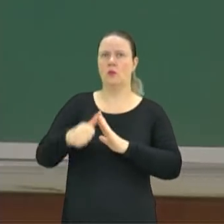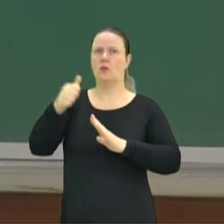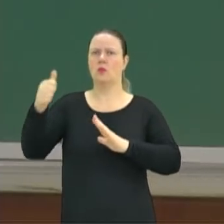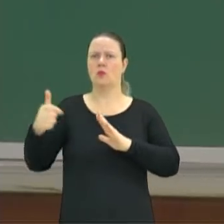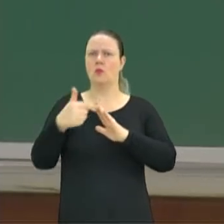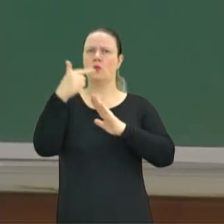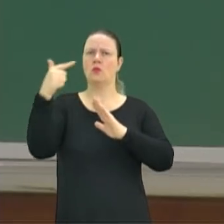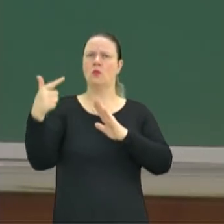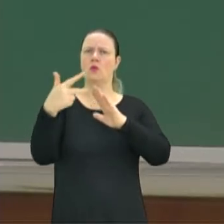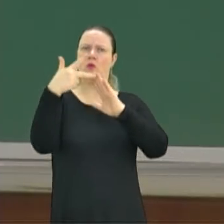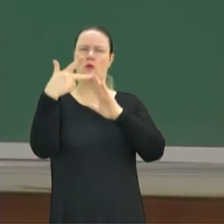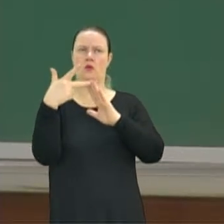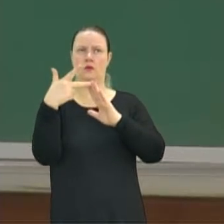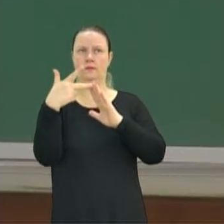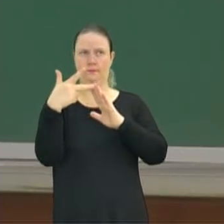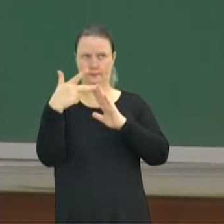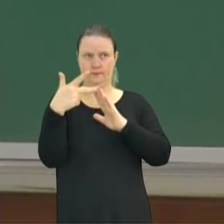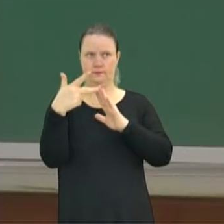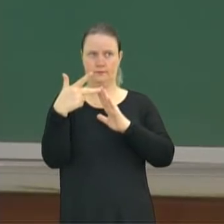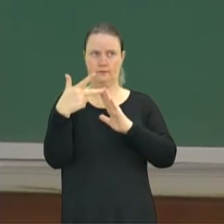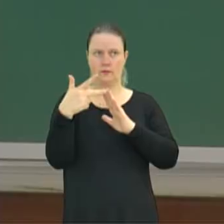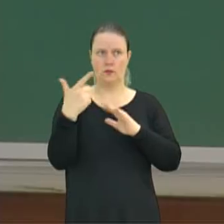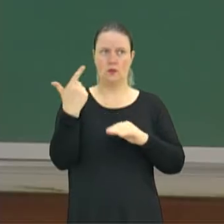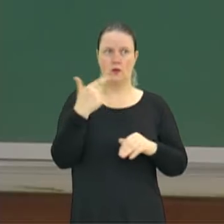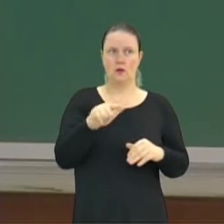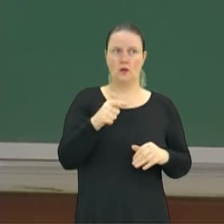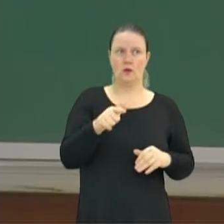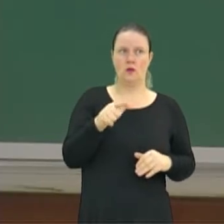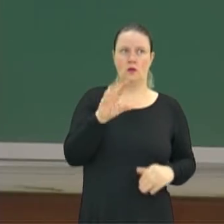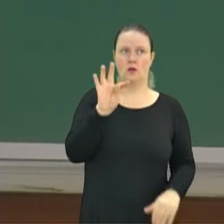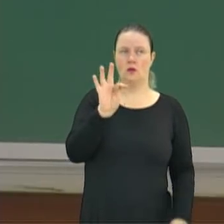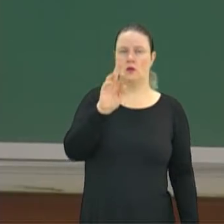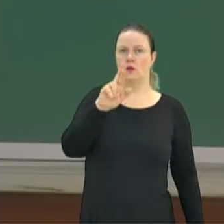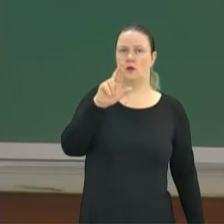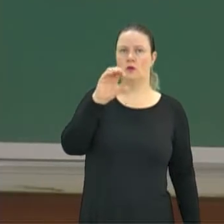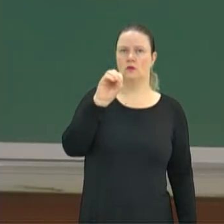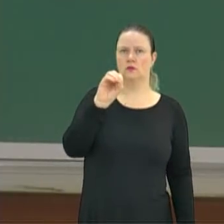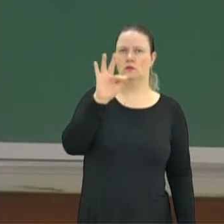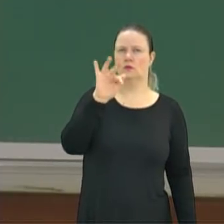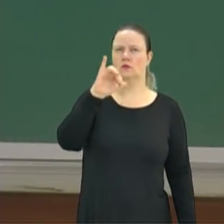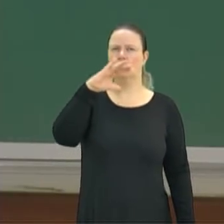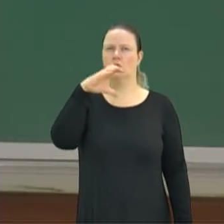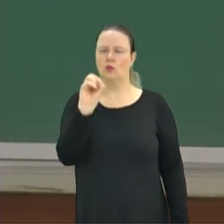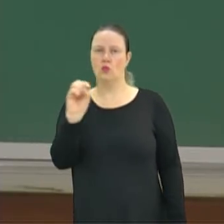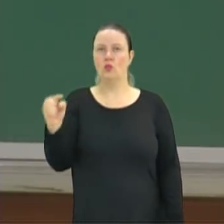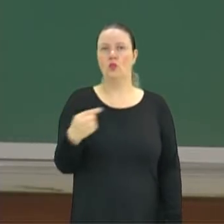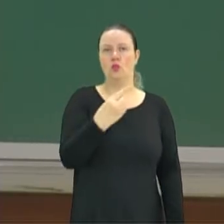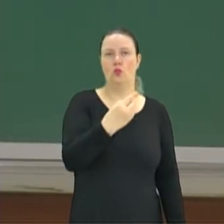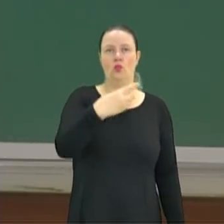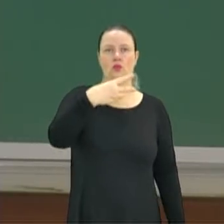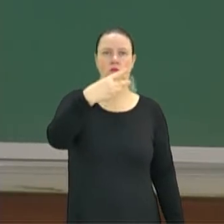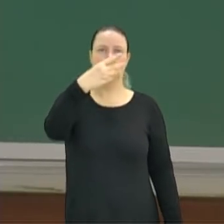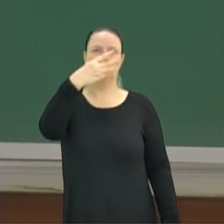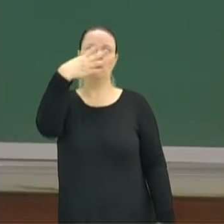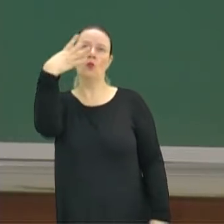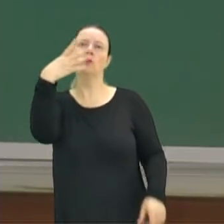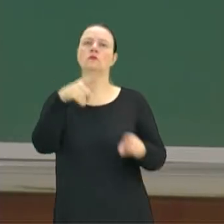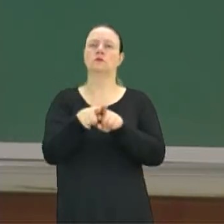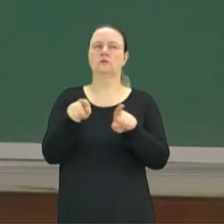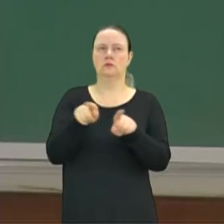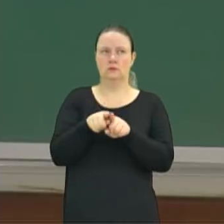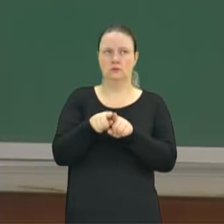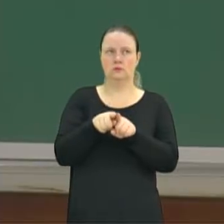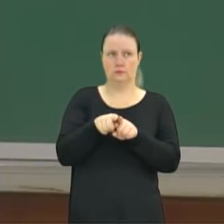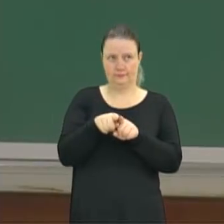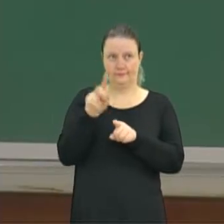secundário e terciário. Depois vai para o nível trófico. Nível trófico 1, 2, 3, 4. Porque lembra que é fácil de confundir? Ó? Porque aqui eu estou falando, ó, nível